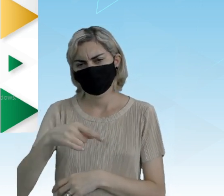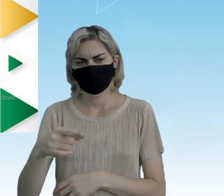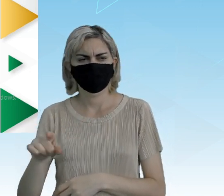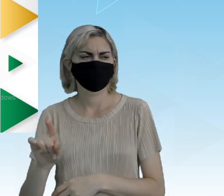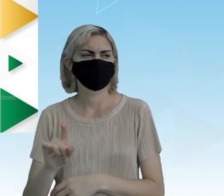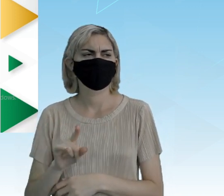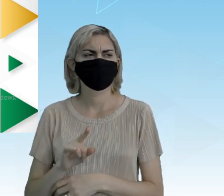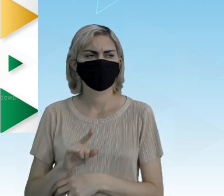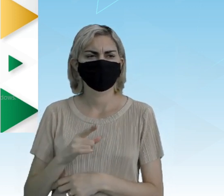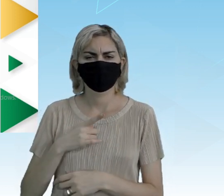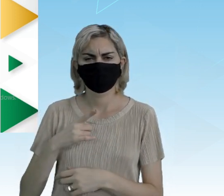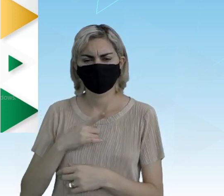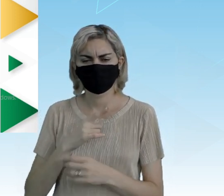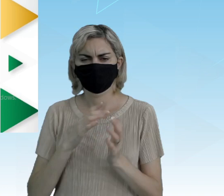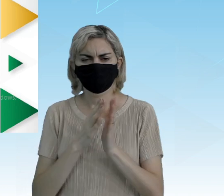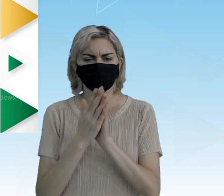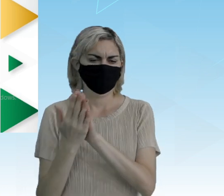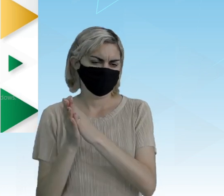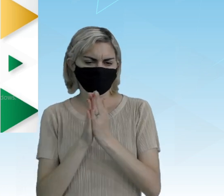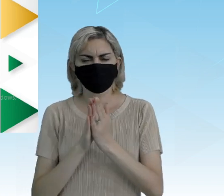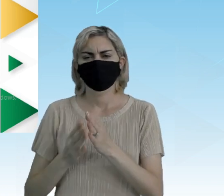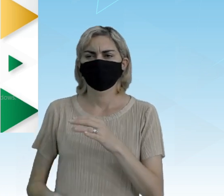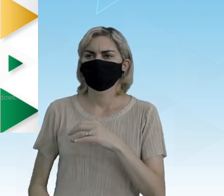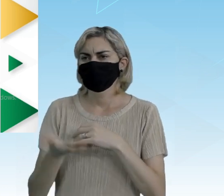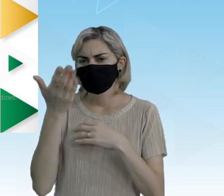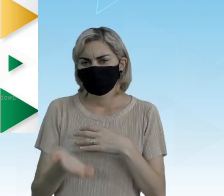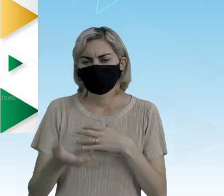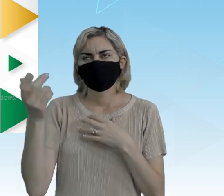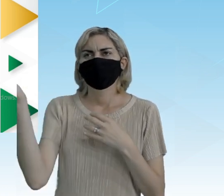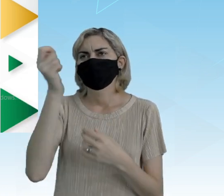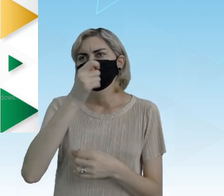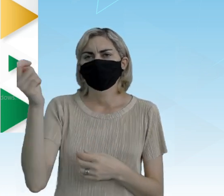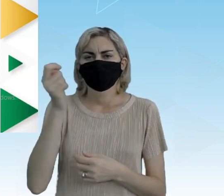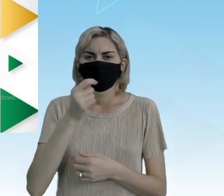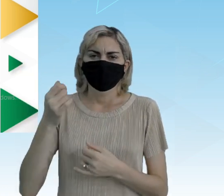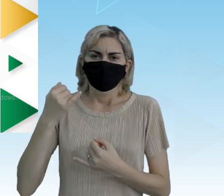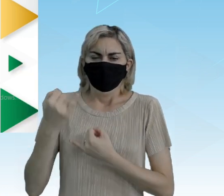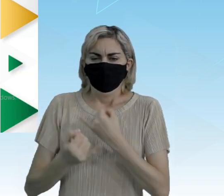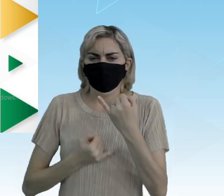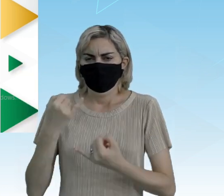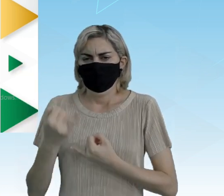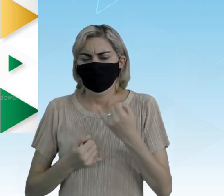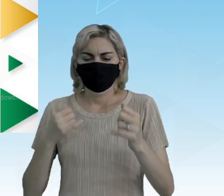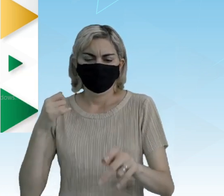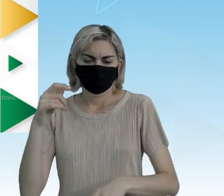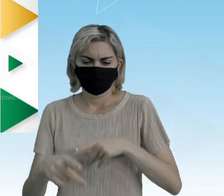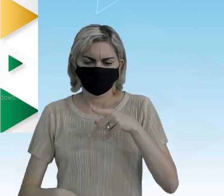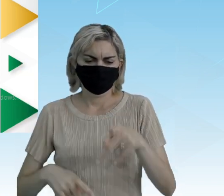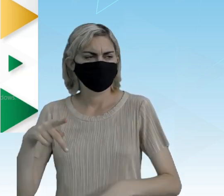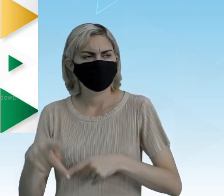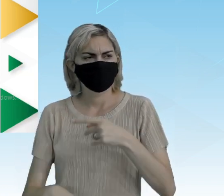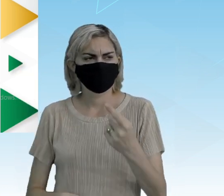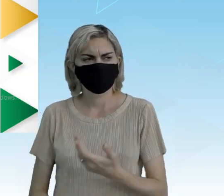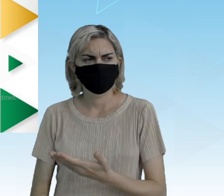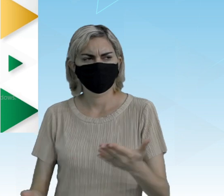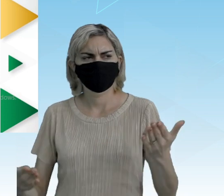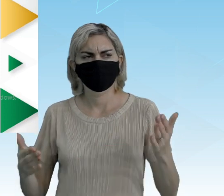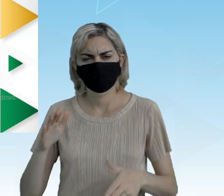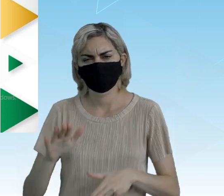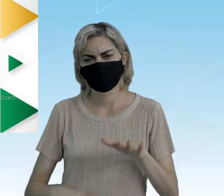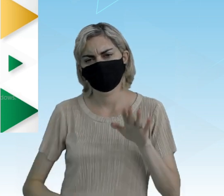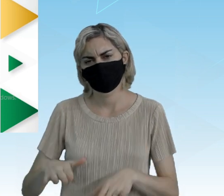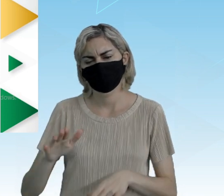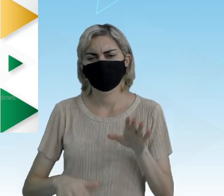peão, uma marionete, uma peteca, a pipa. Esses são os brinquedos populares e são geralmente, como eu